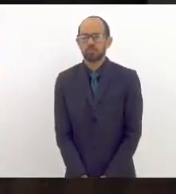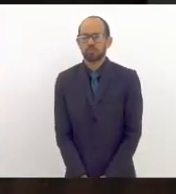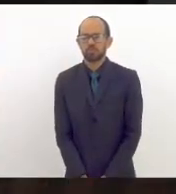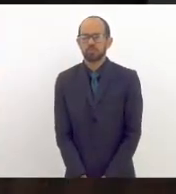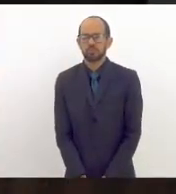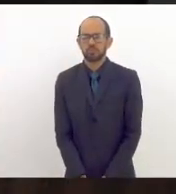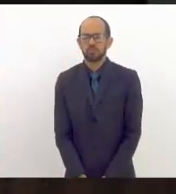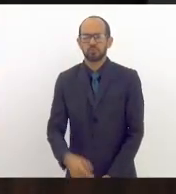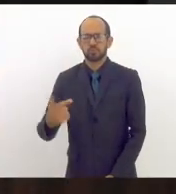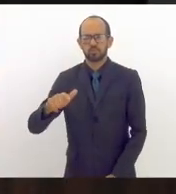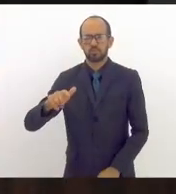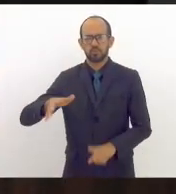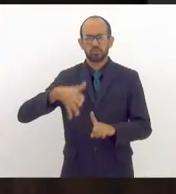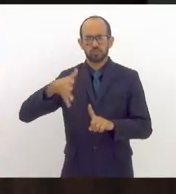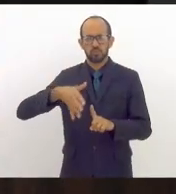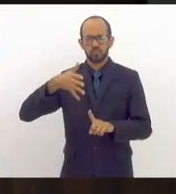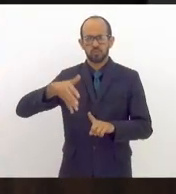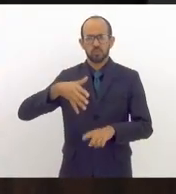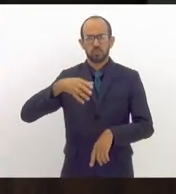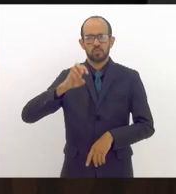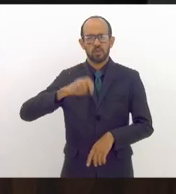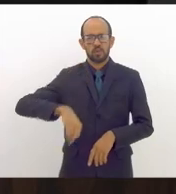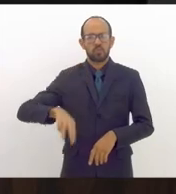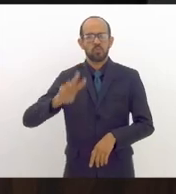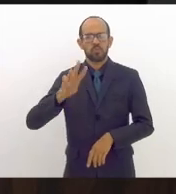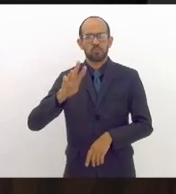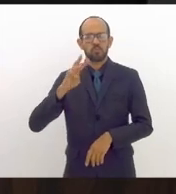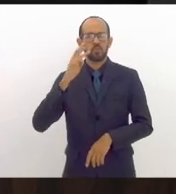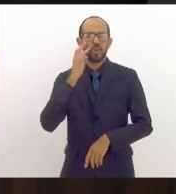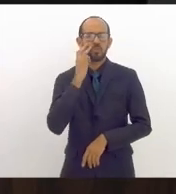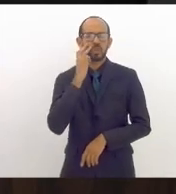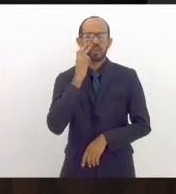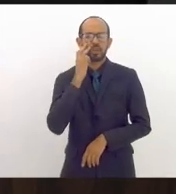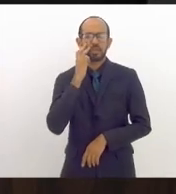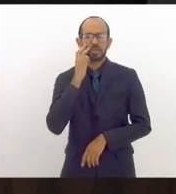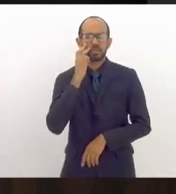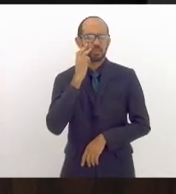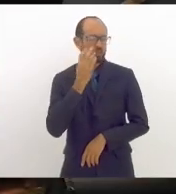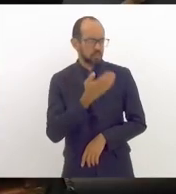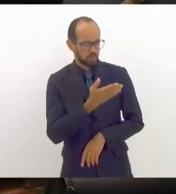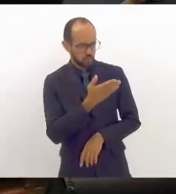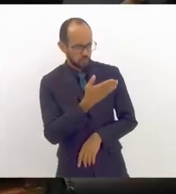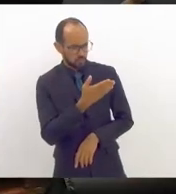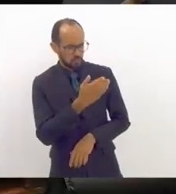próximo orador é o deputado valdec Carneiros vossa excelência